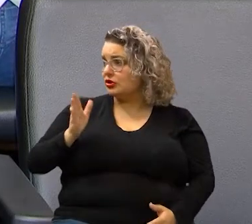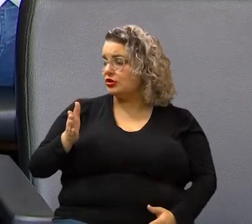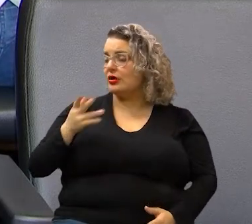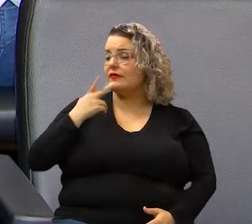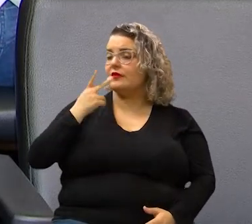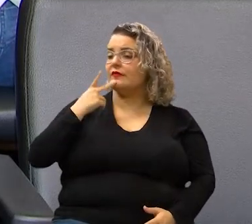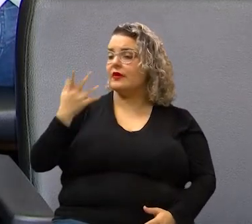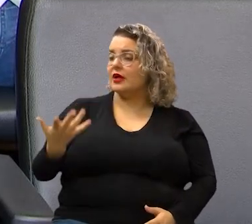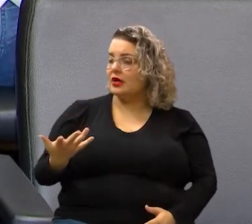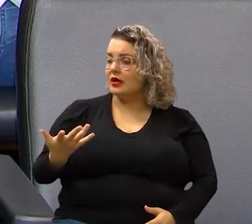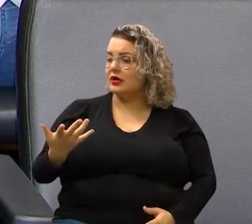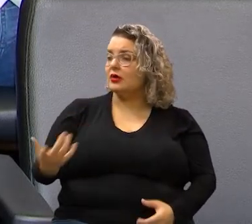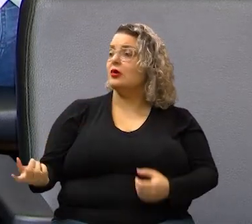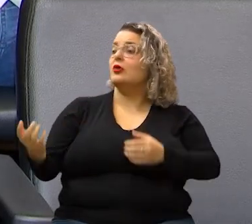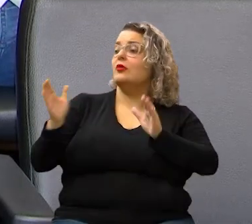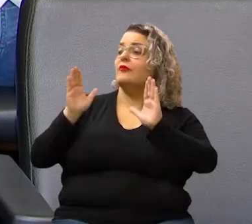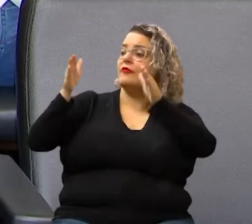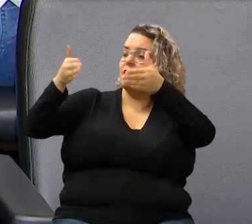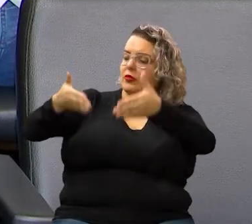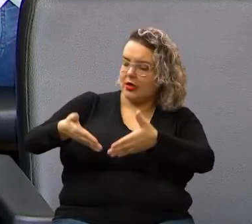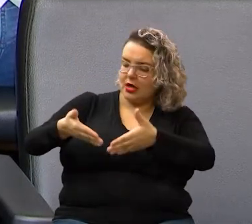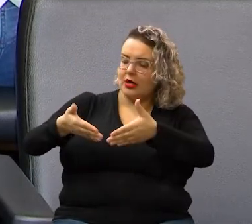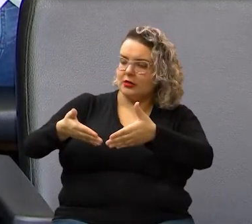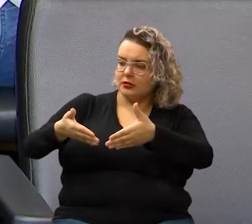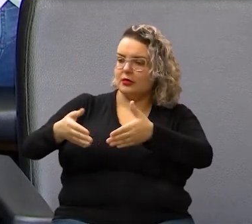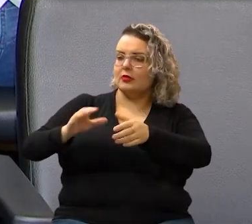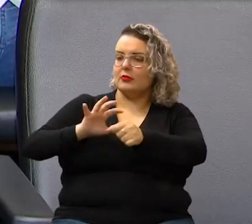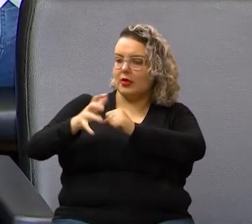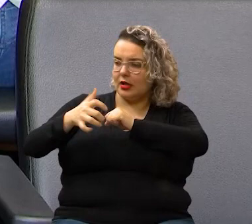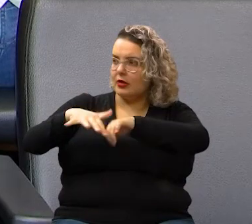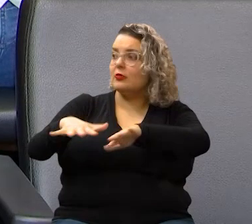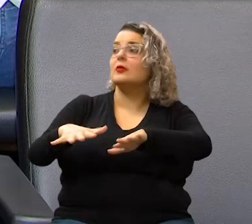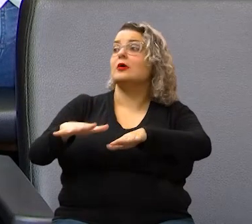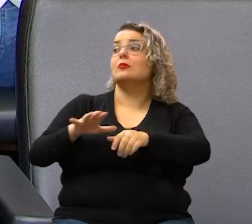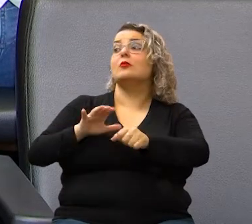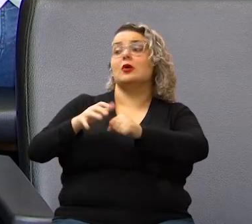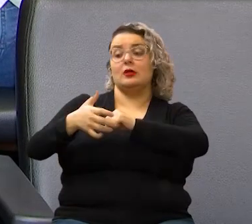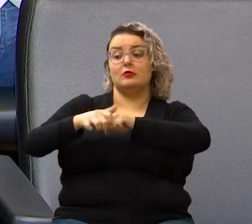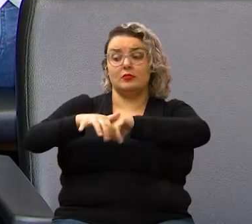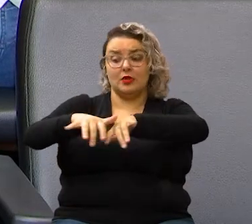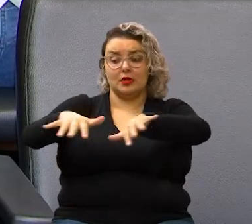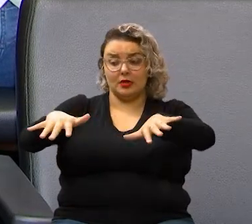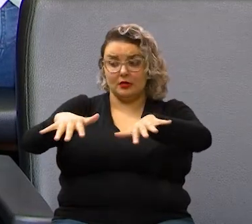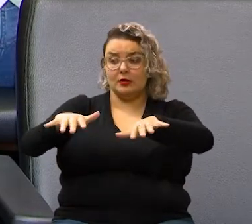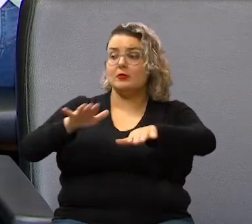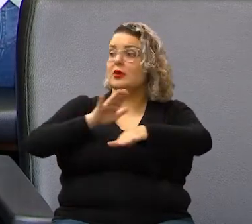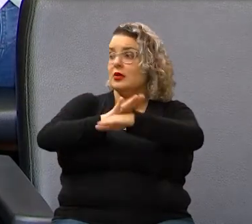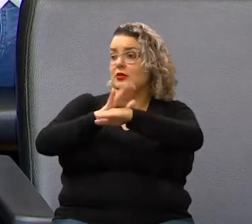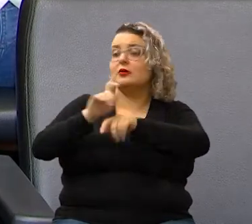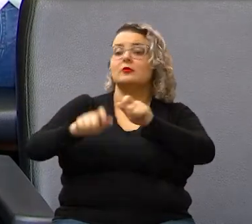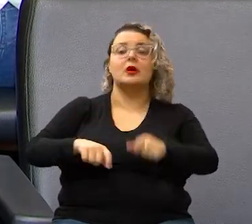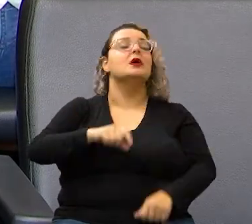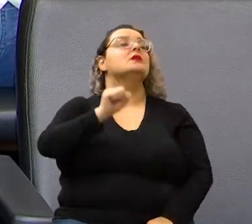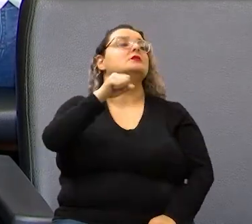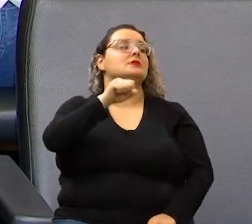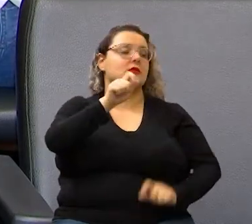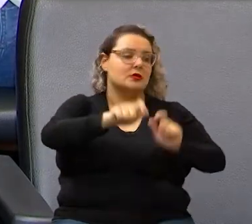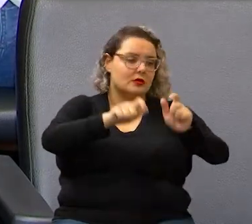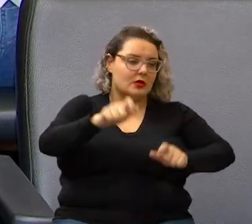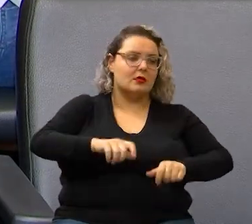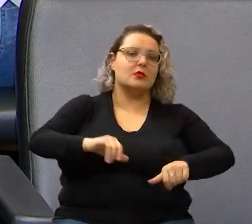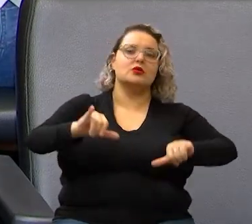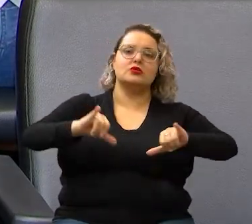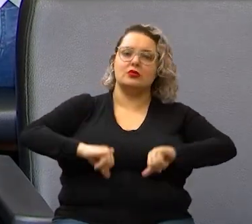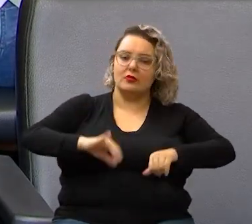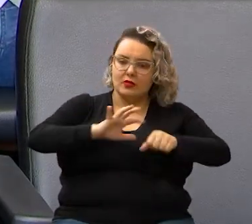daqui a pouco a gente vai falar, voltados também para a Covid-19, para a pandemia, para auxiliar essas pessoas. Que as pessoas sofreram